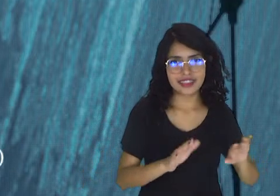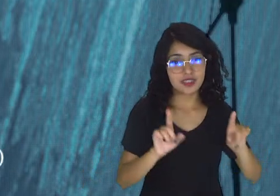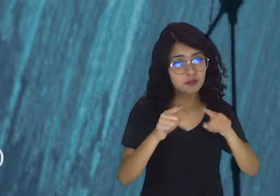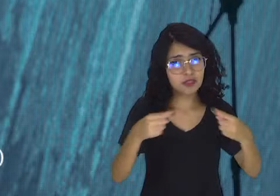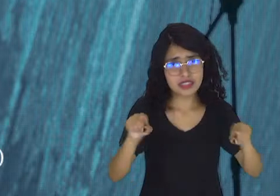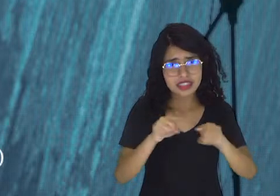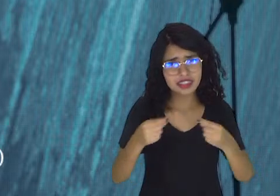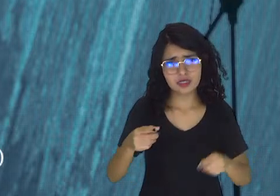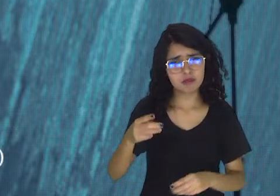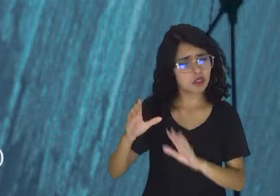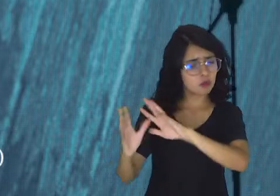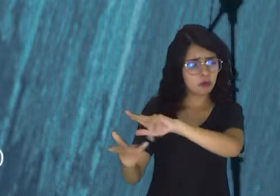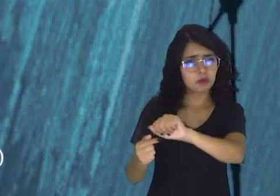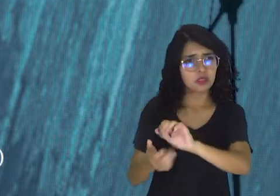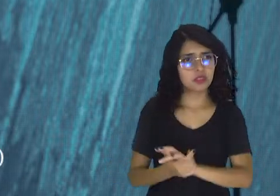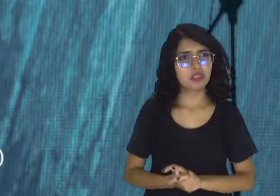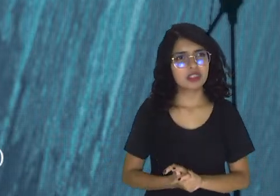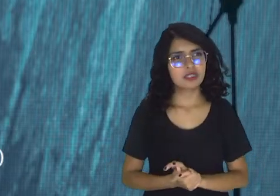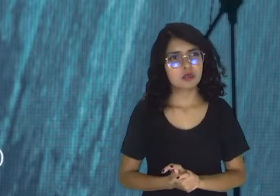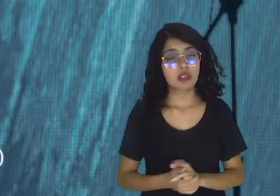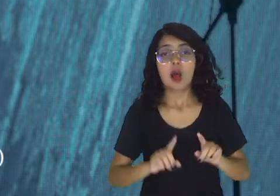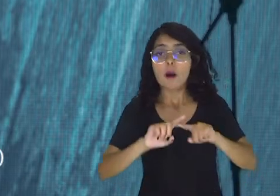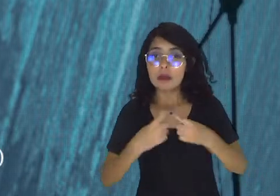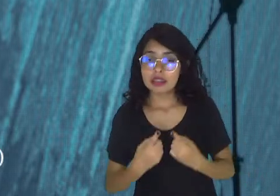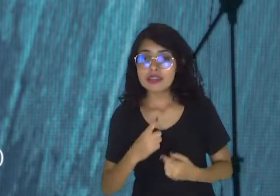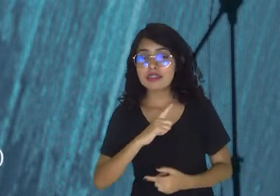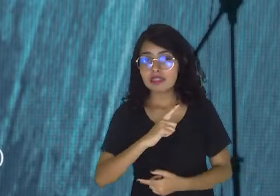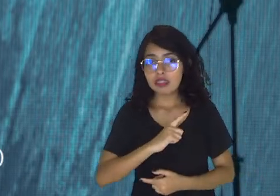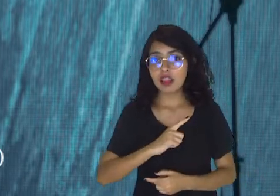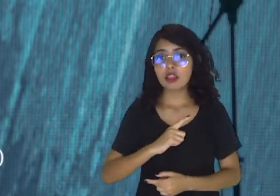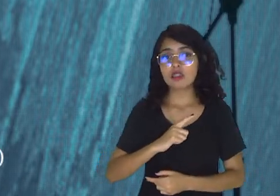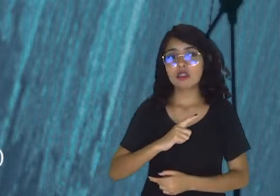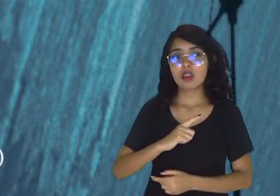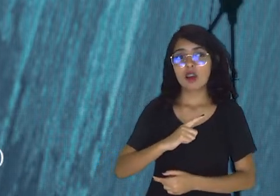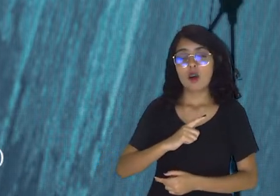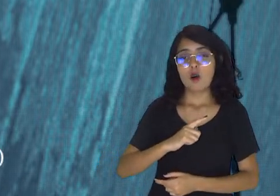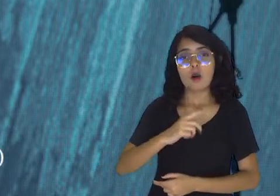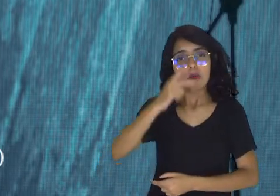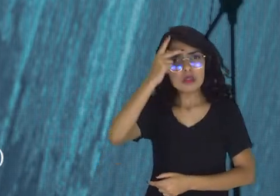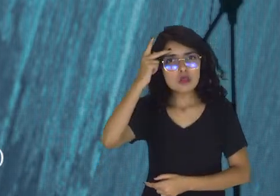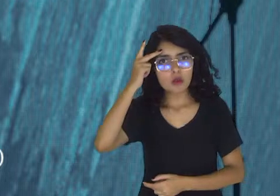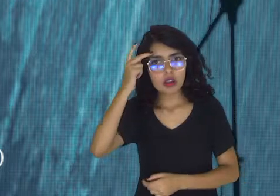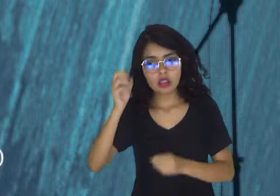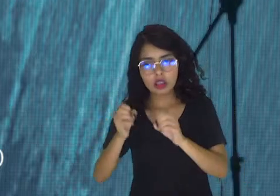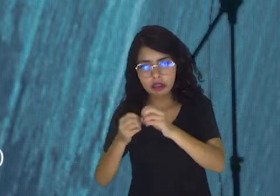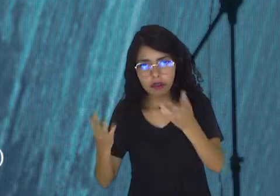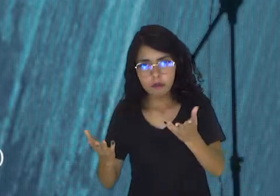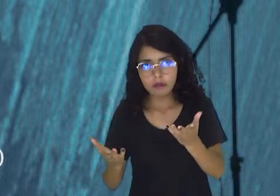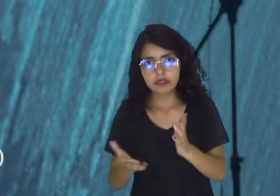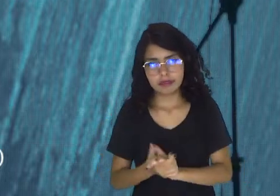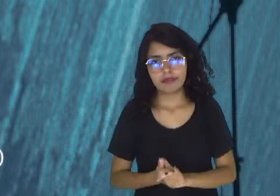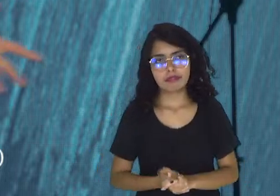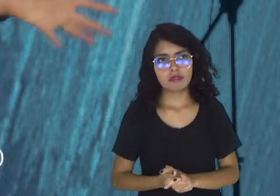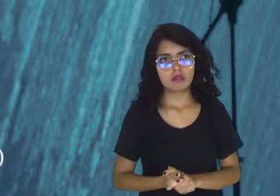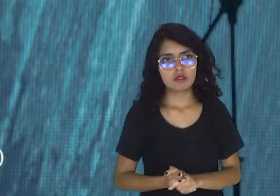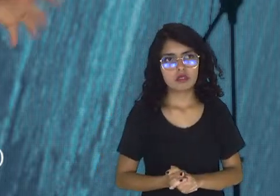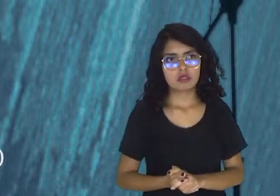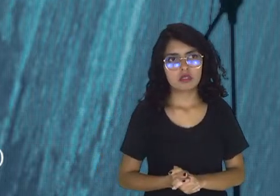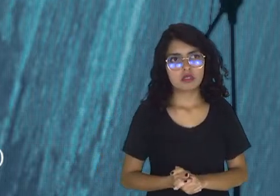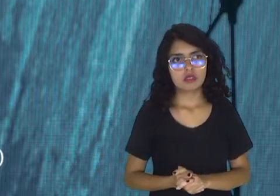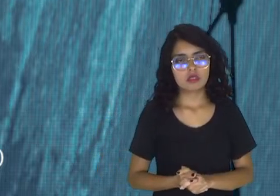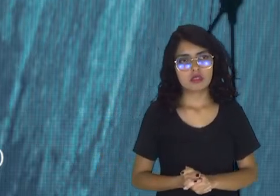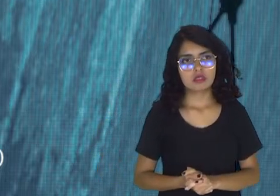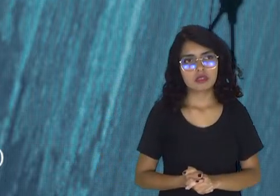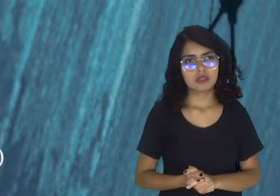Mas tem um autor. Teus olhos revelam que eu nada posso esconder. Tem um